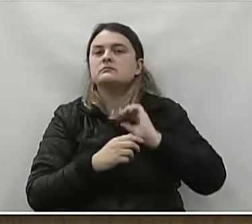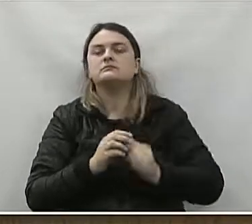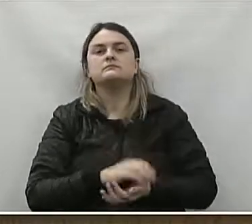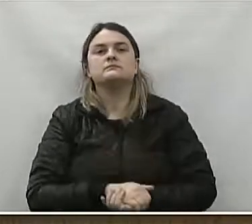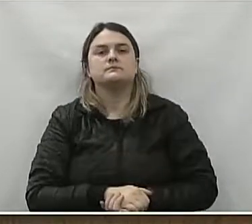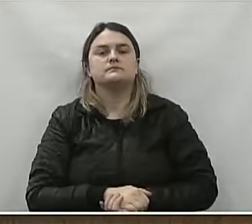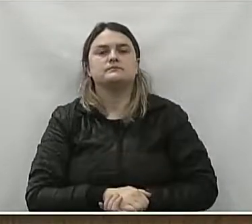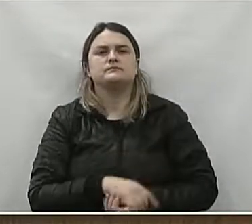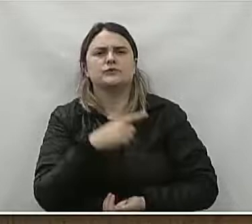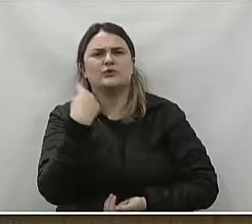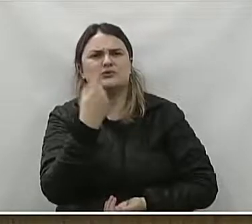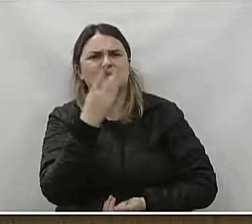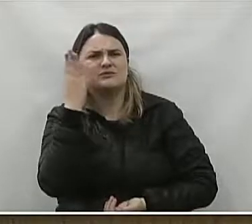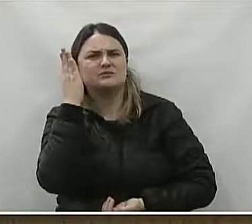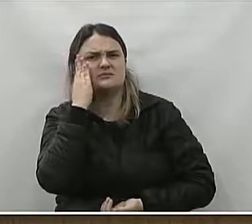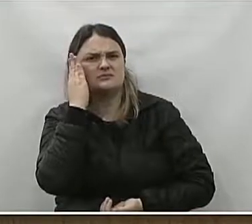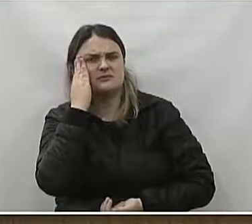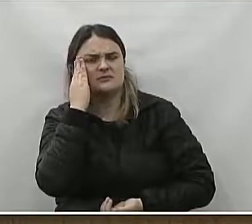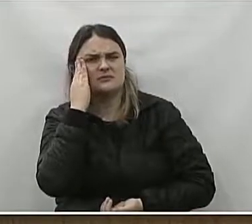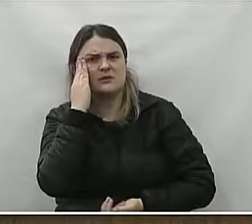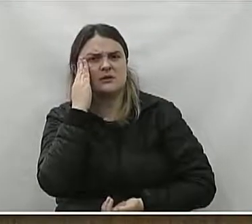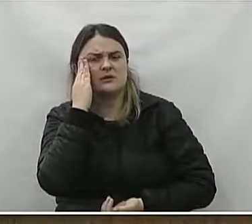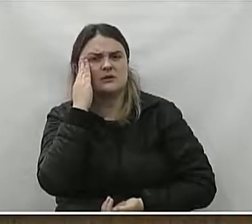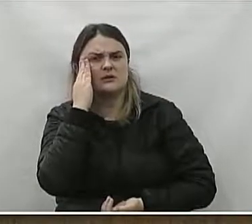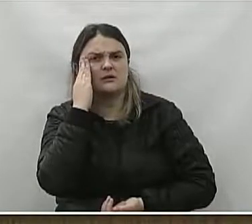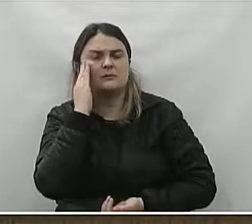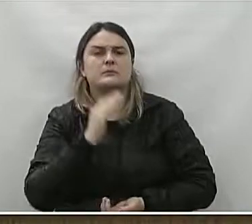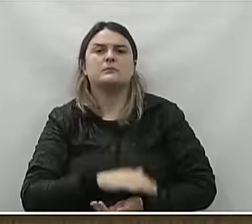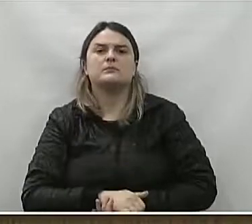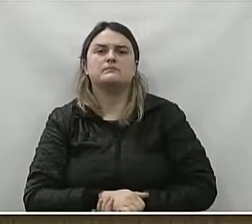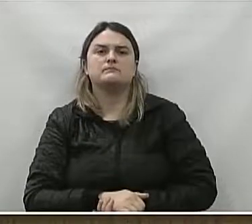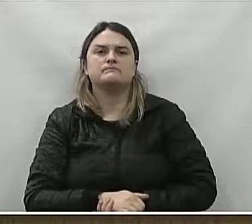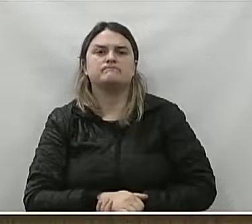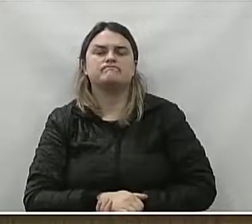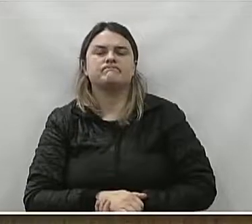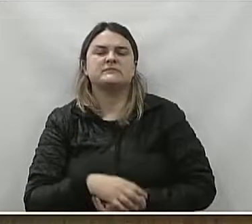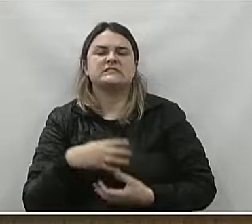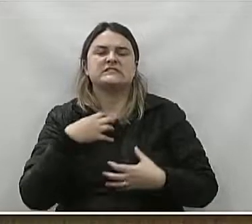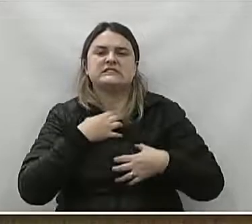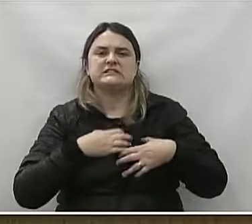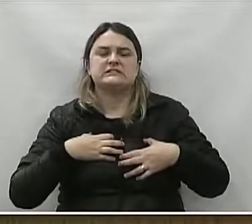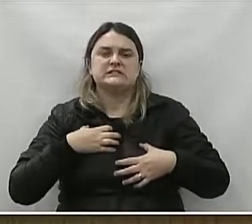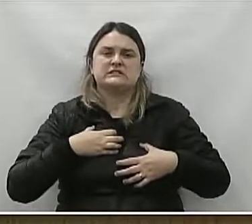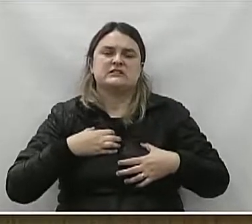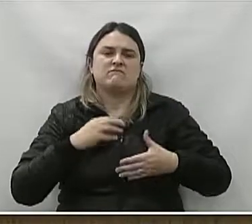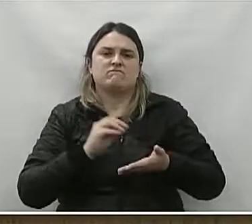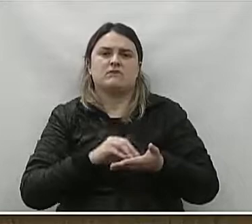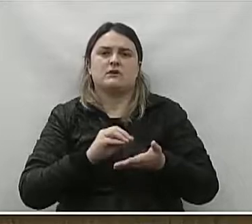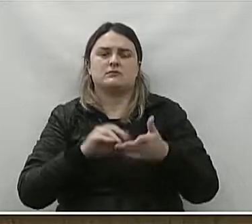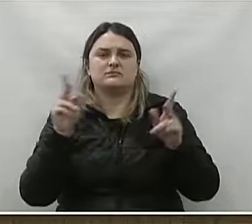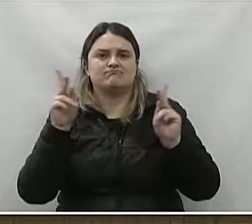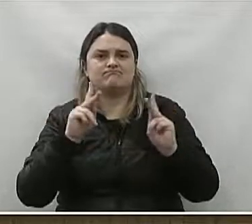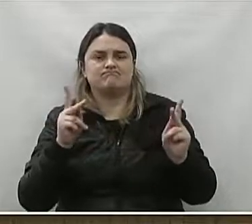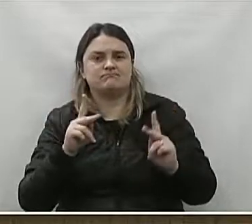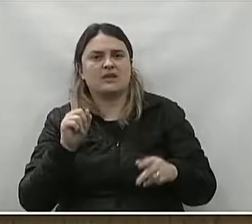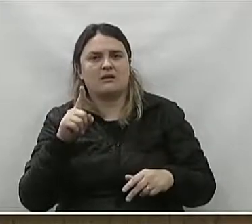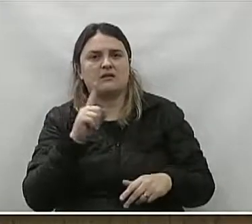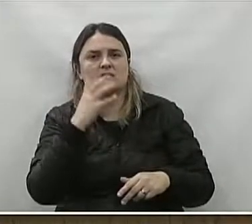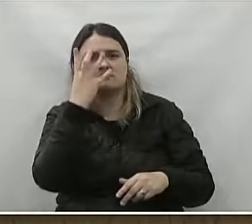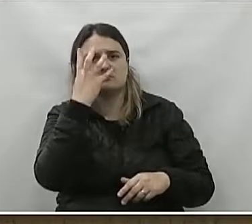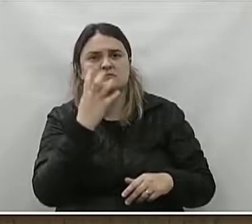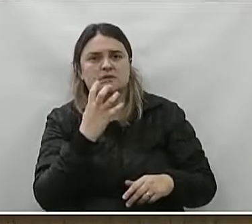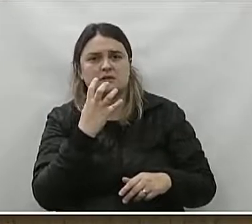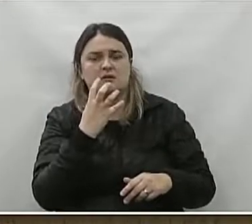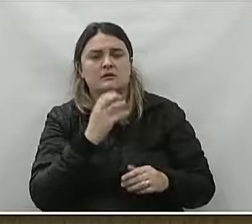Ferroviário a gente sabe que que isso tira a paz das pessoas é algo muito